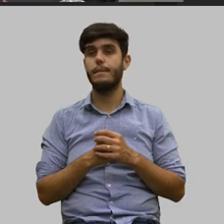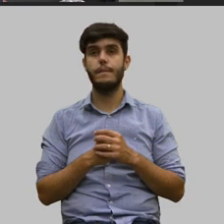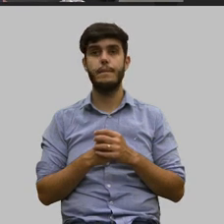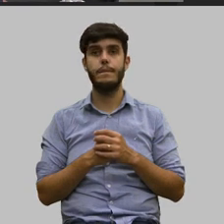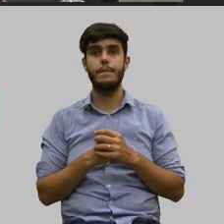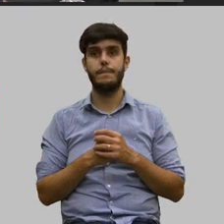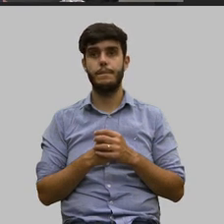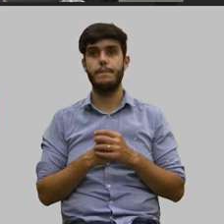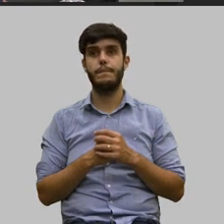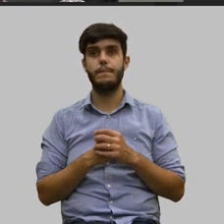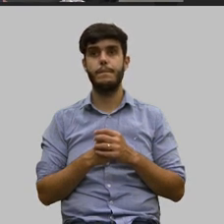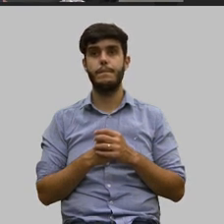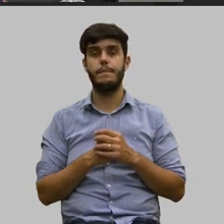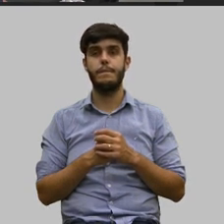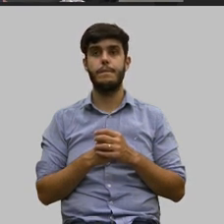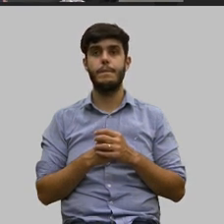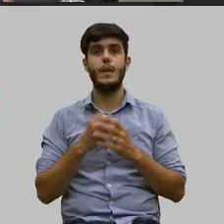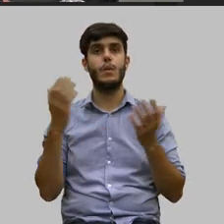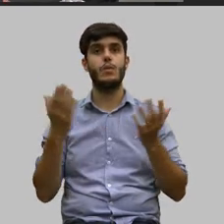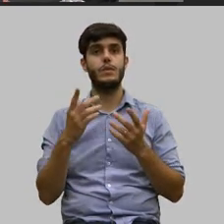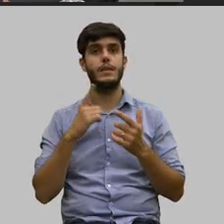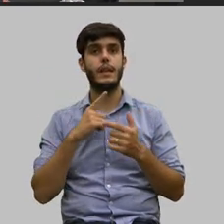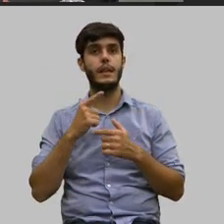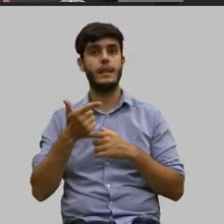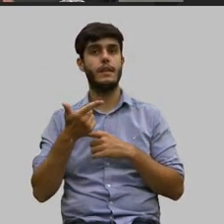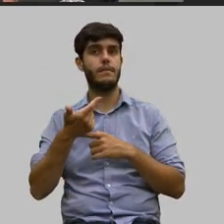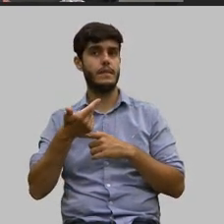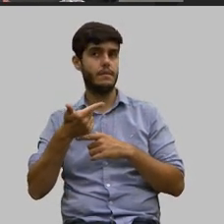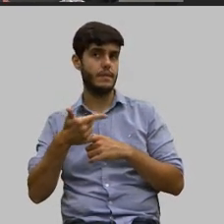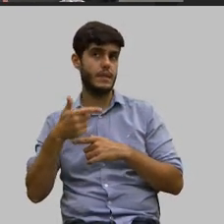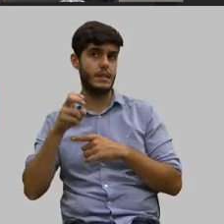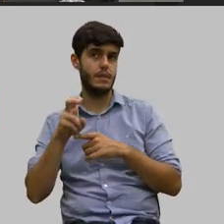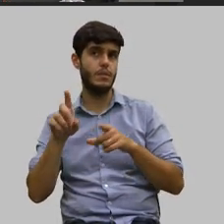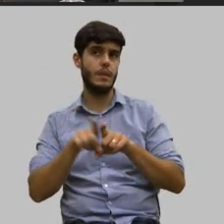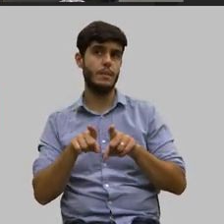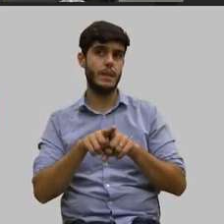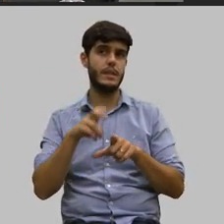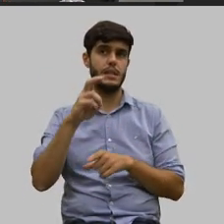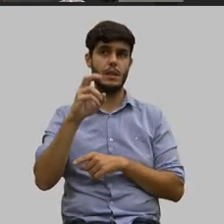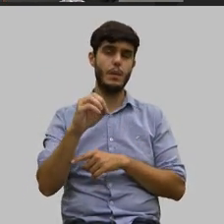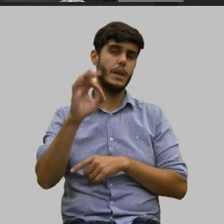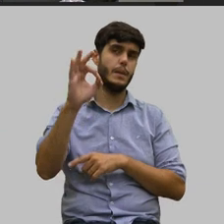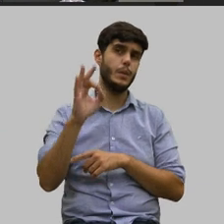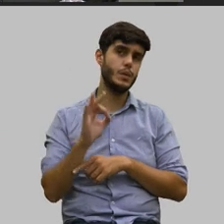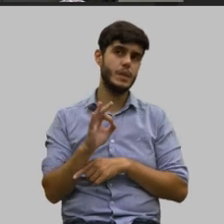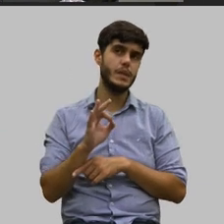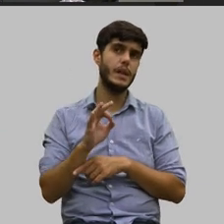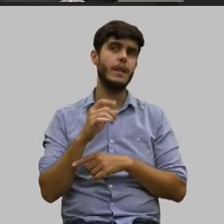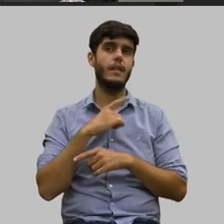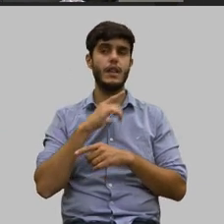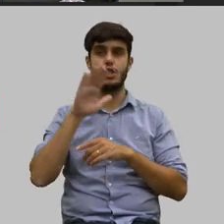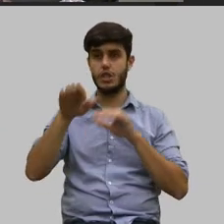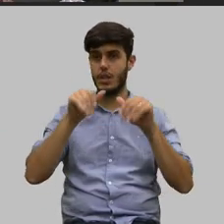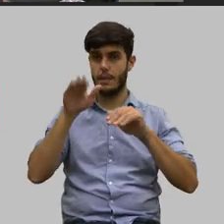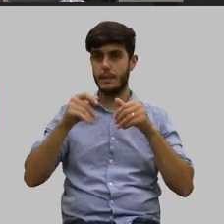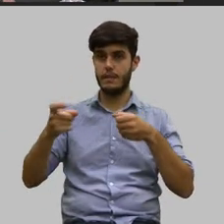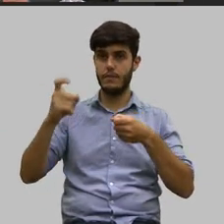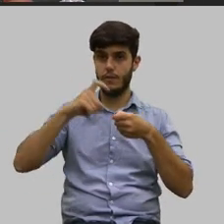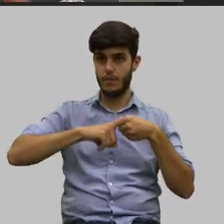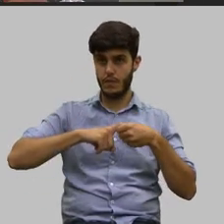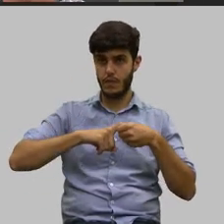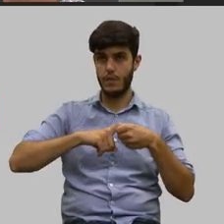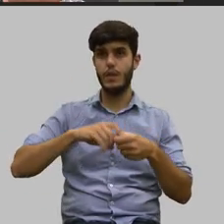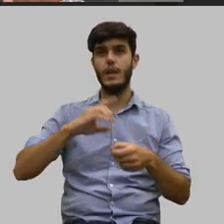25 hoje nós temos boa parte aí ou seja 50% deles reconvocados 20% de